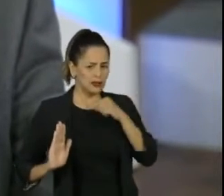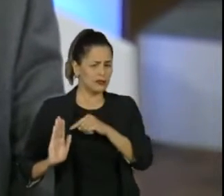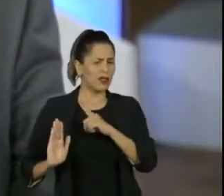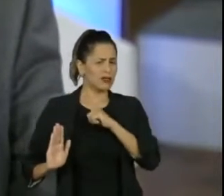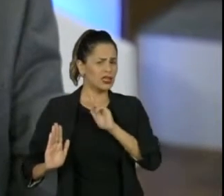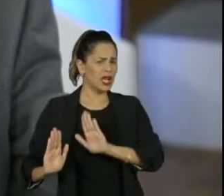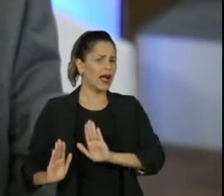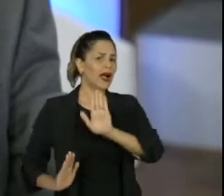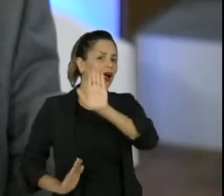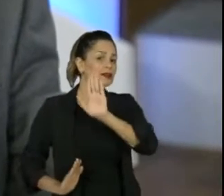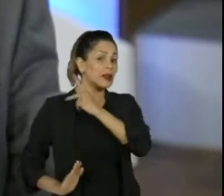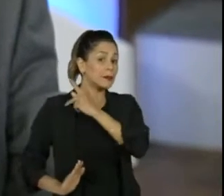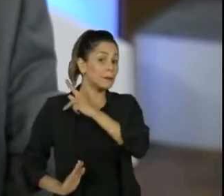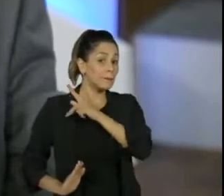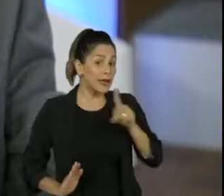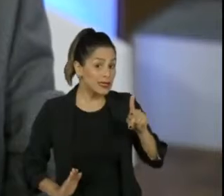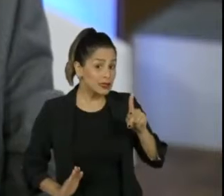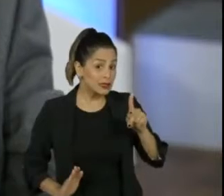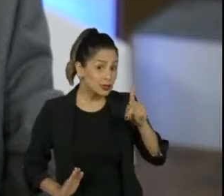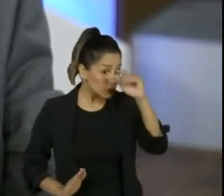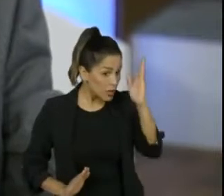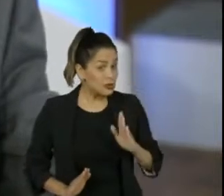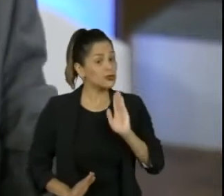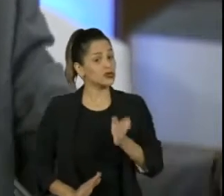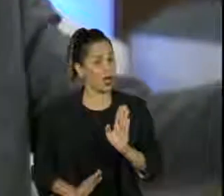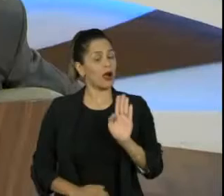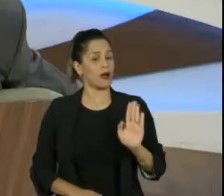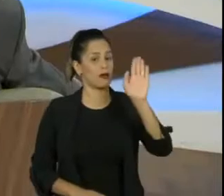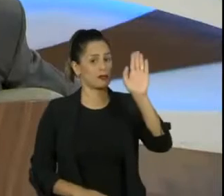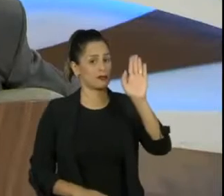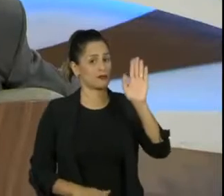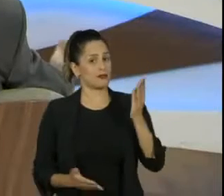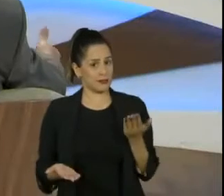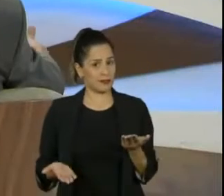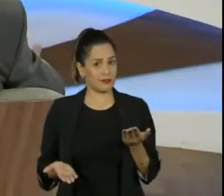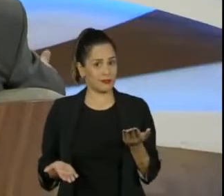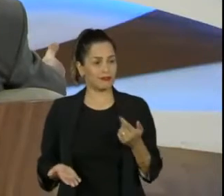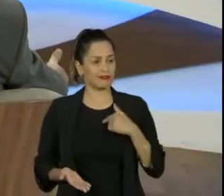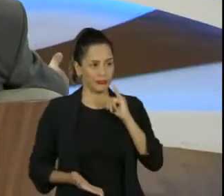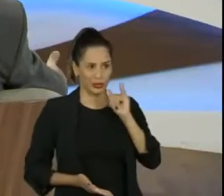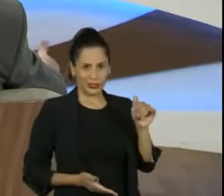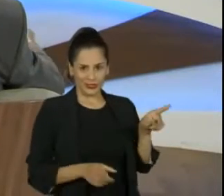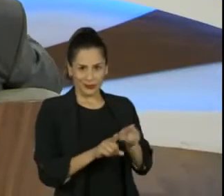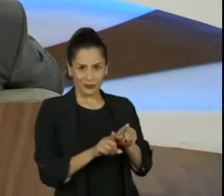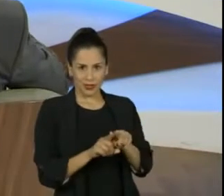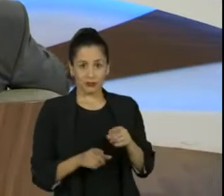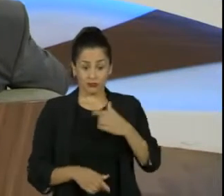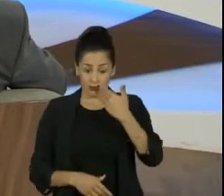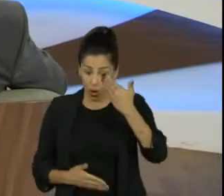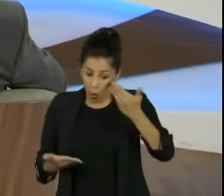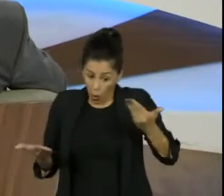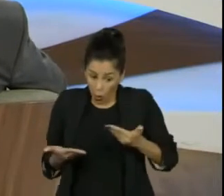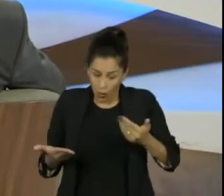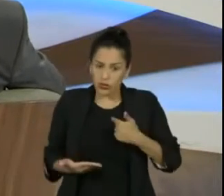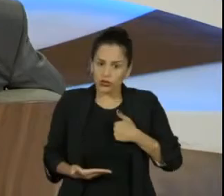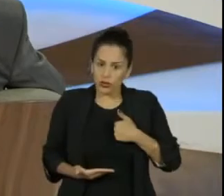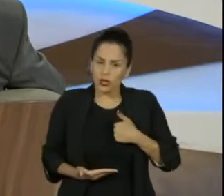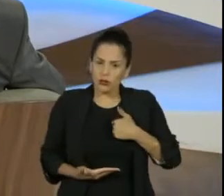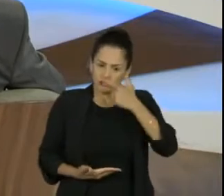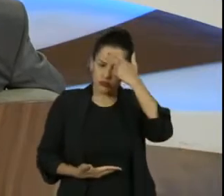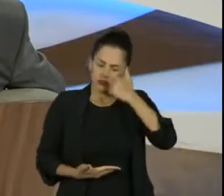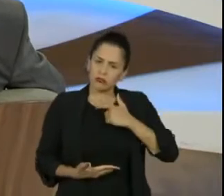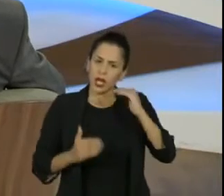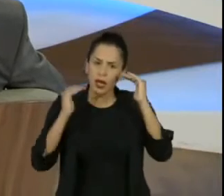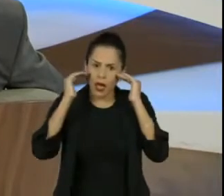a presidente da República, né? E como eu disse ao Pedro, hoje eu sou um homem que eu respeito a boa